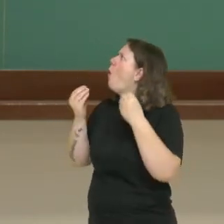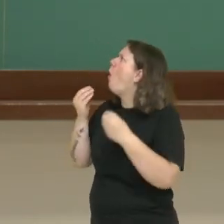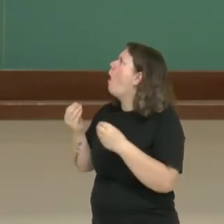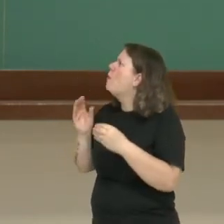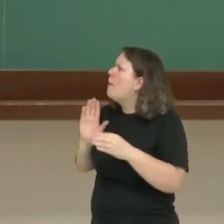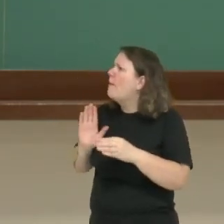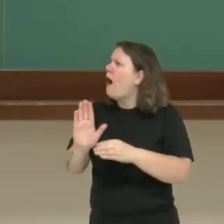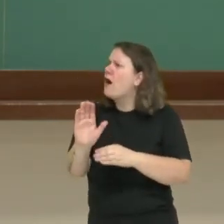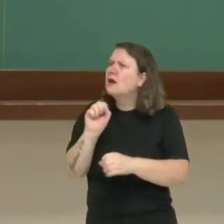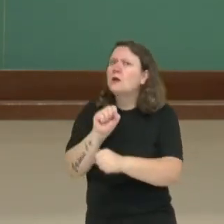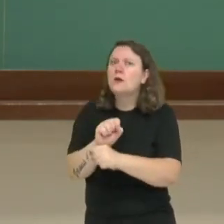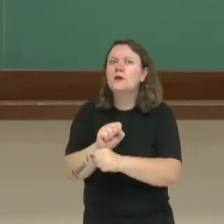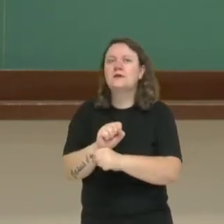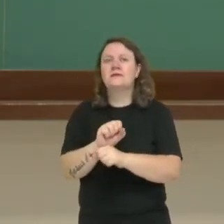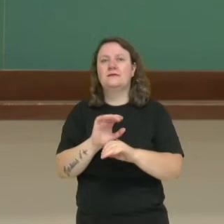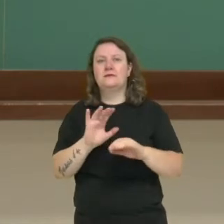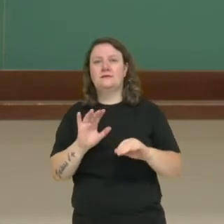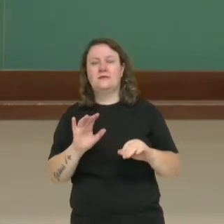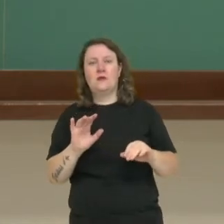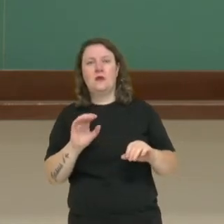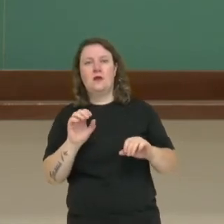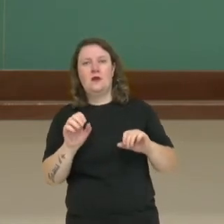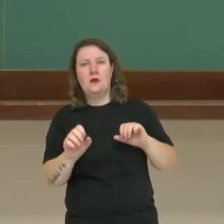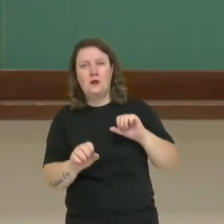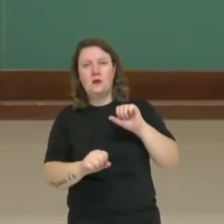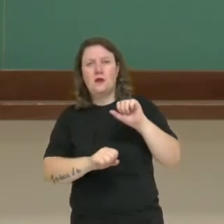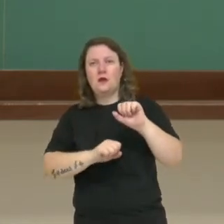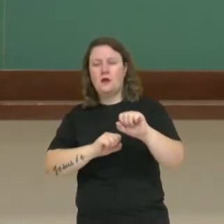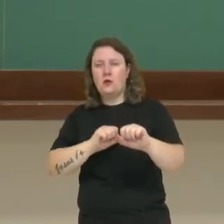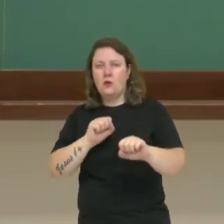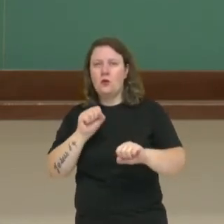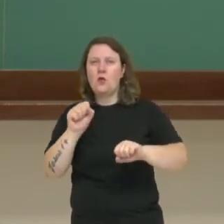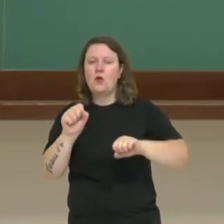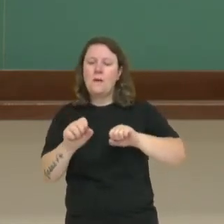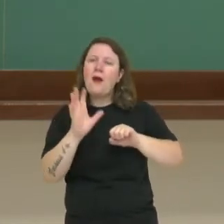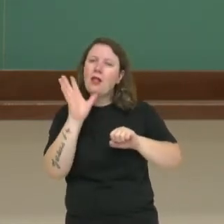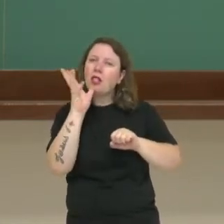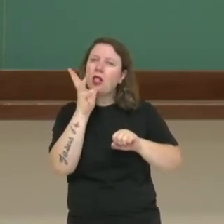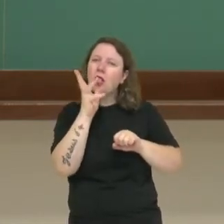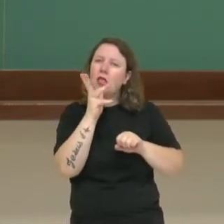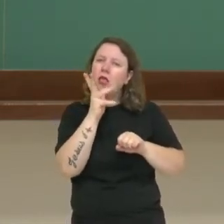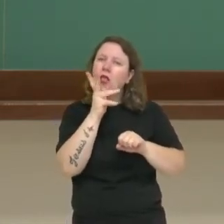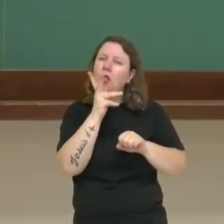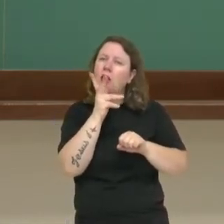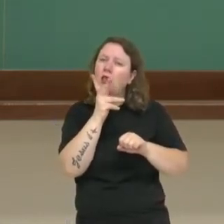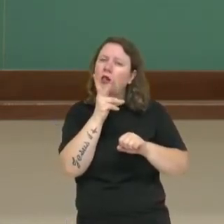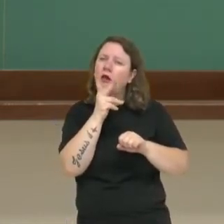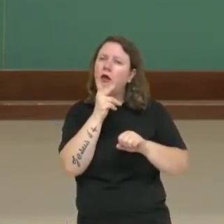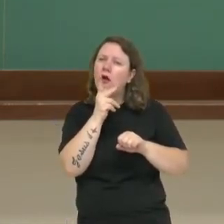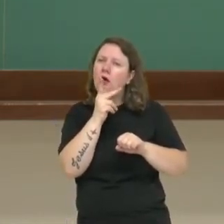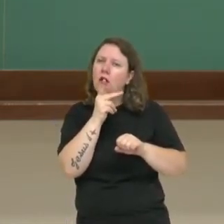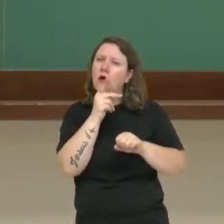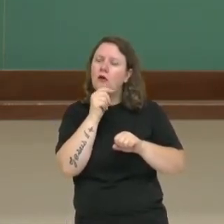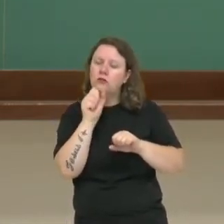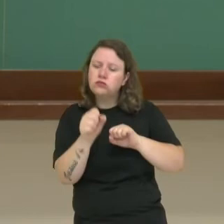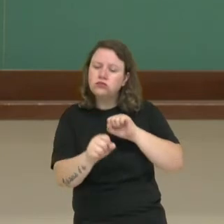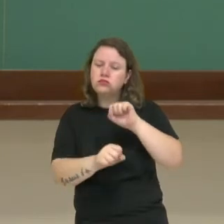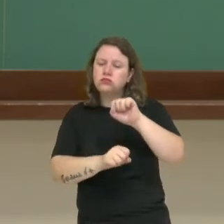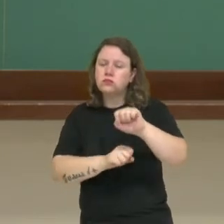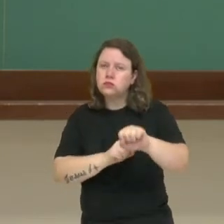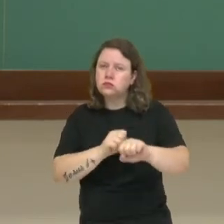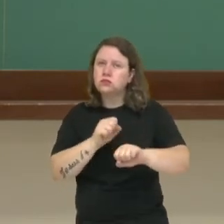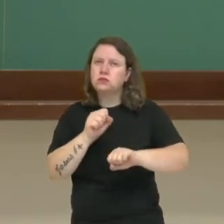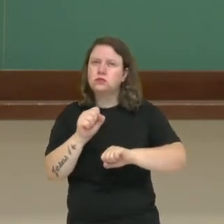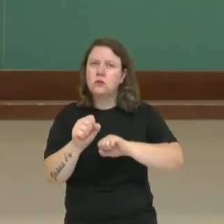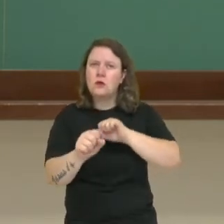freia, professor? Ele para a bicicleta diminuindo a velocidade da sua pedalada. Ele